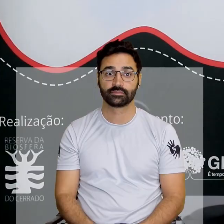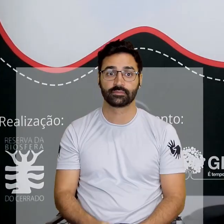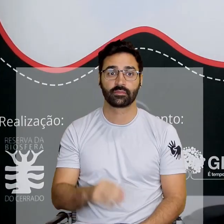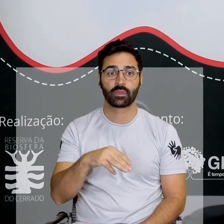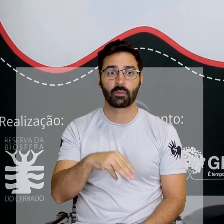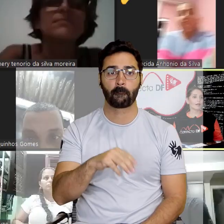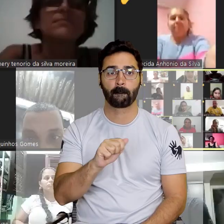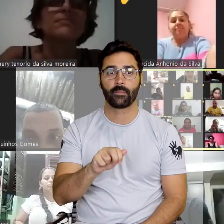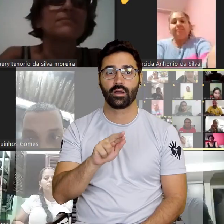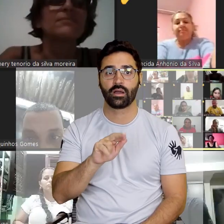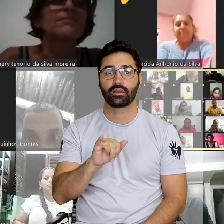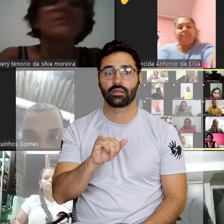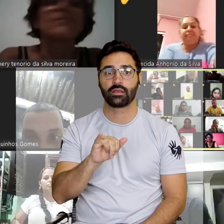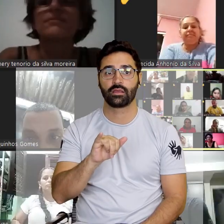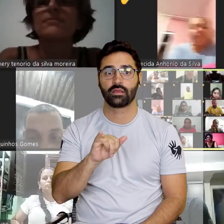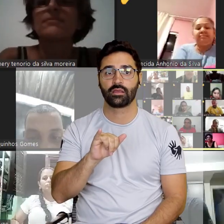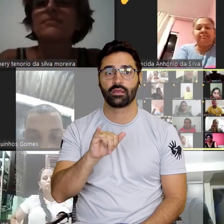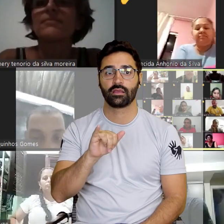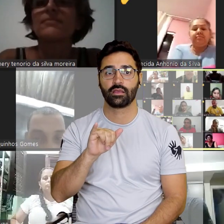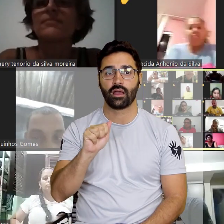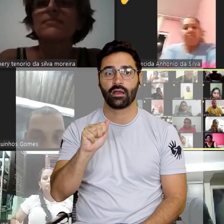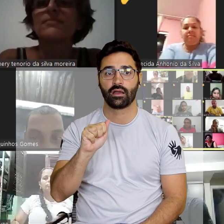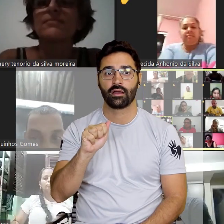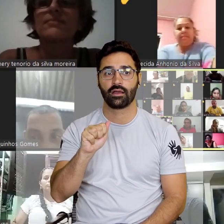Maria ou é Maria?